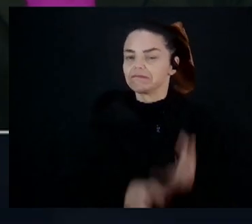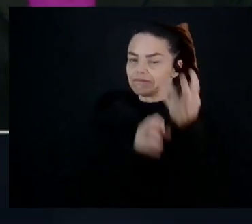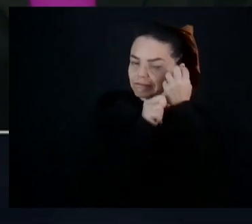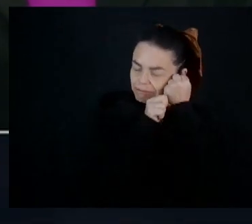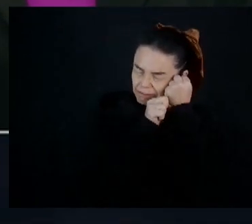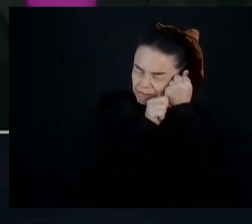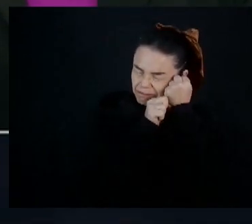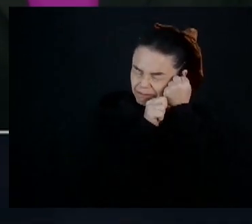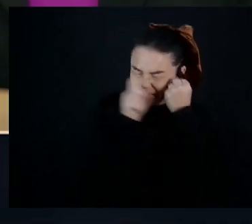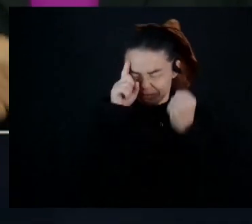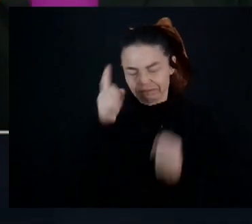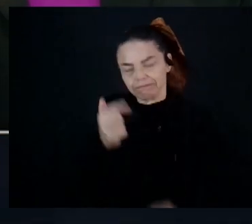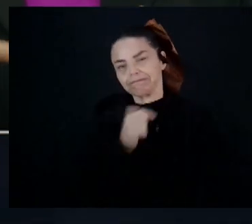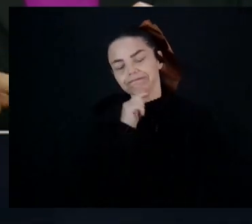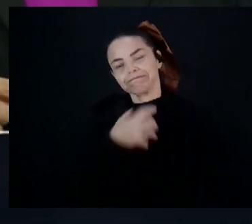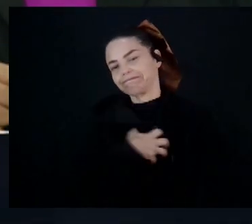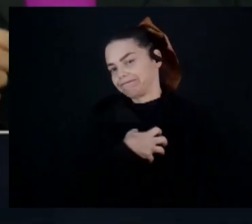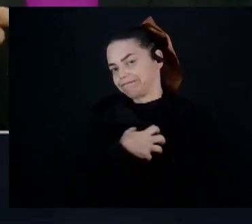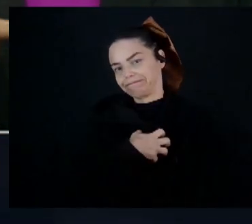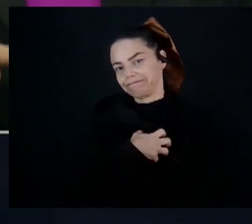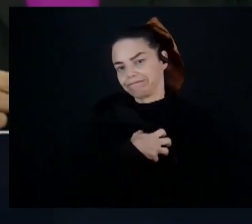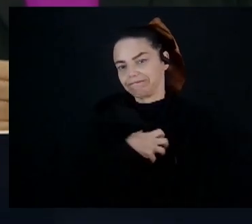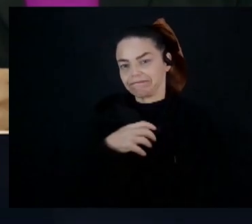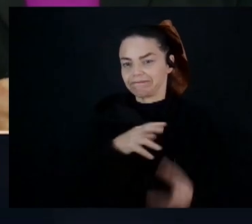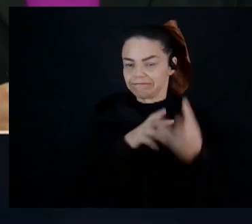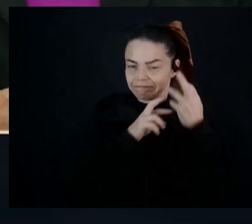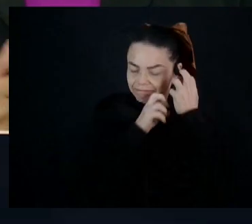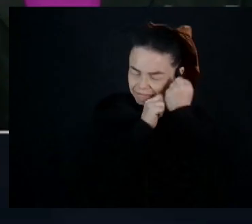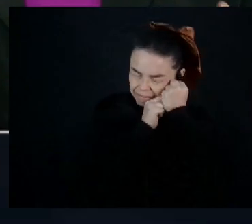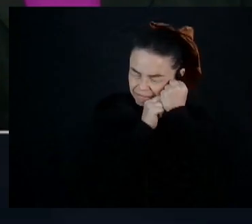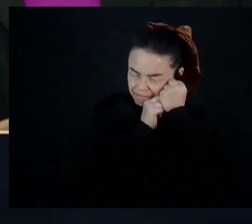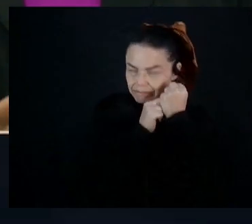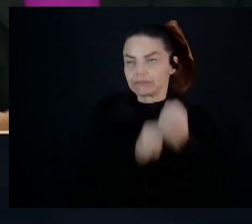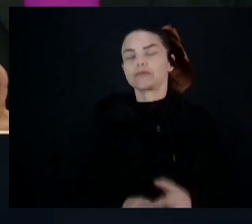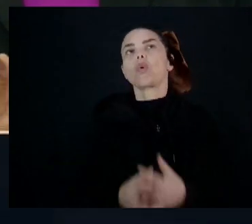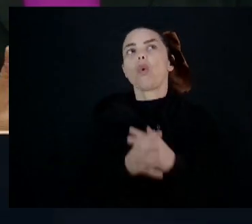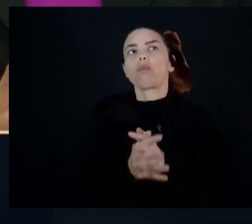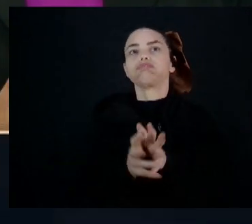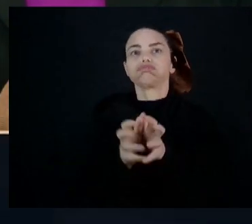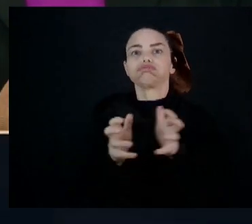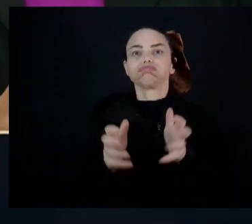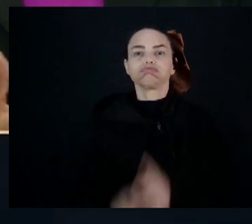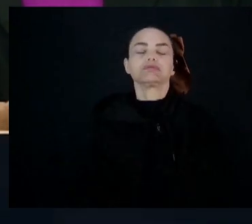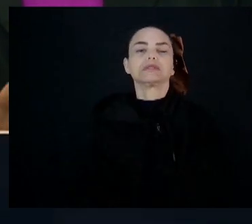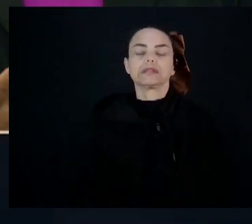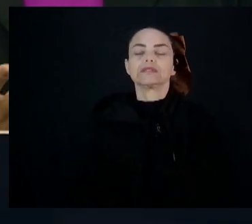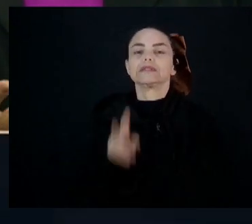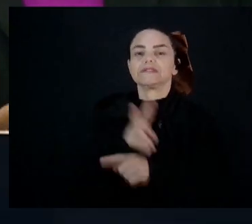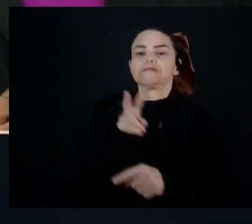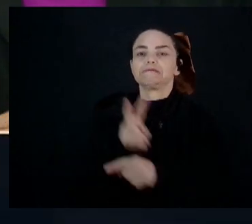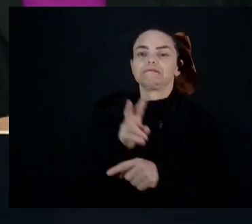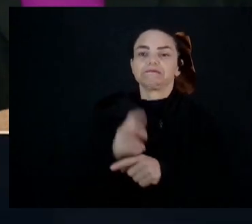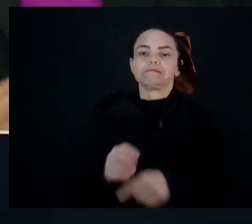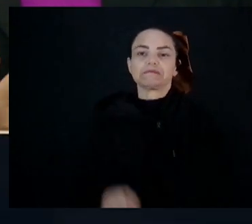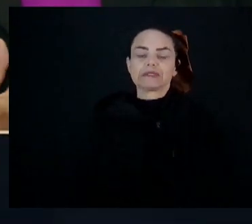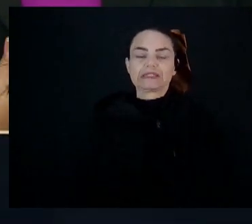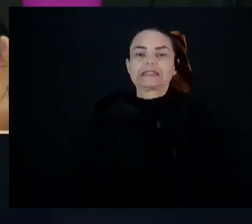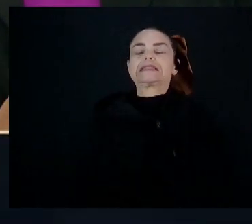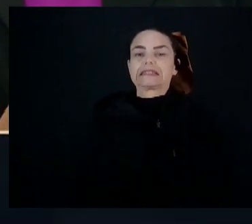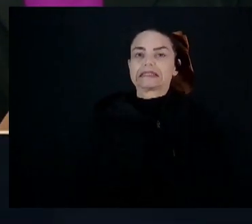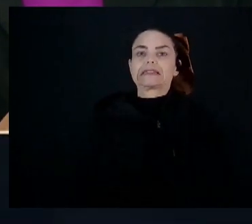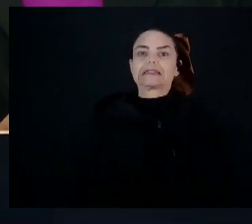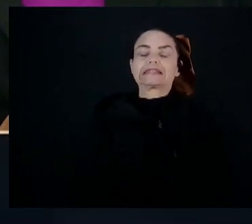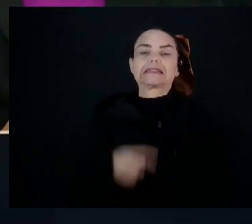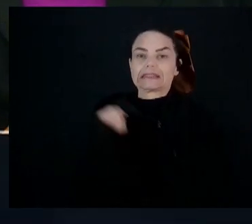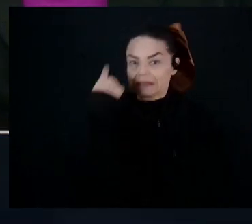sinta sono à noite, e aí isso vai virando uma bola de neve, então a gente tem que cuidar aí do nosso relógio biológico, né, cuidar